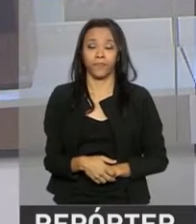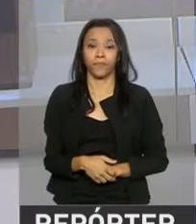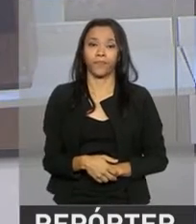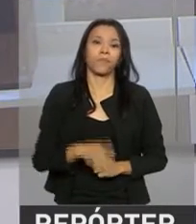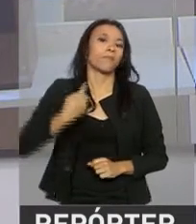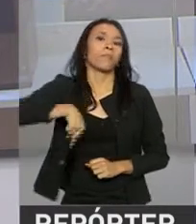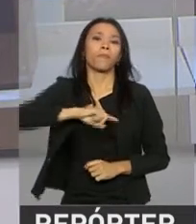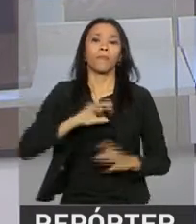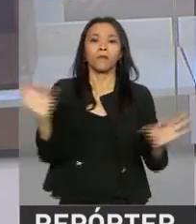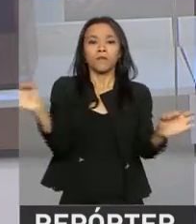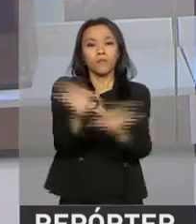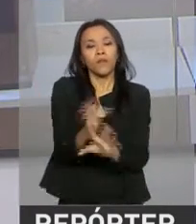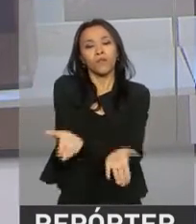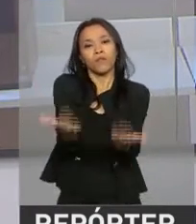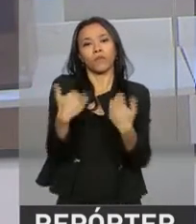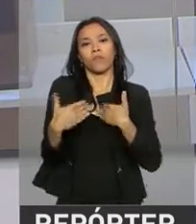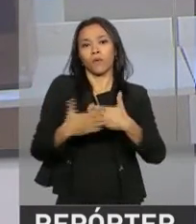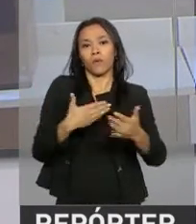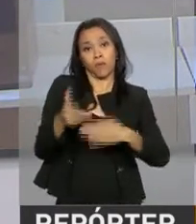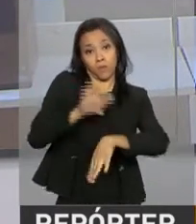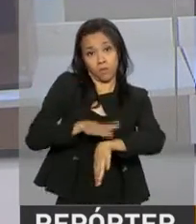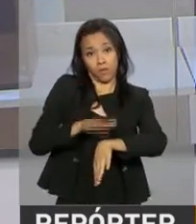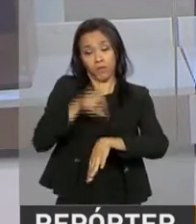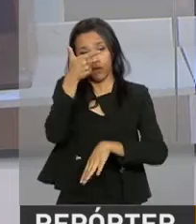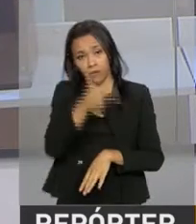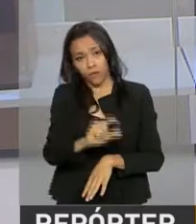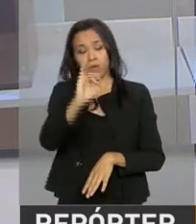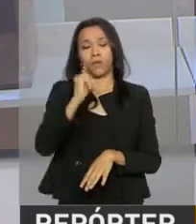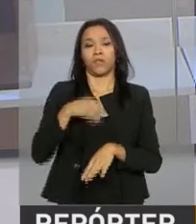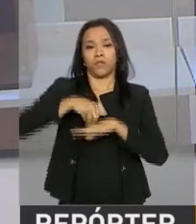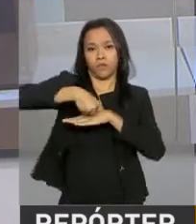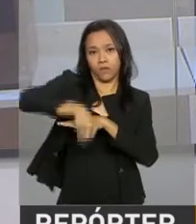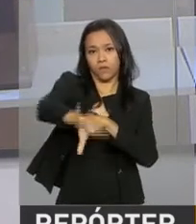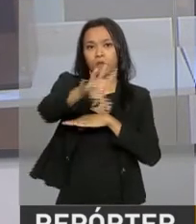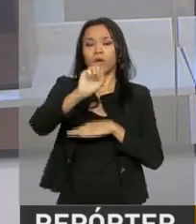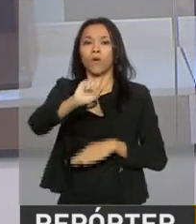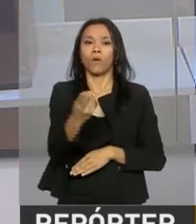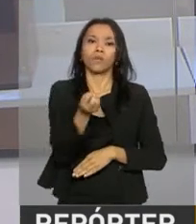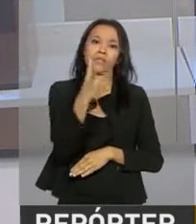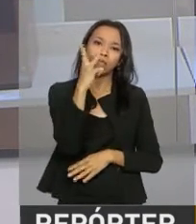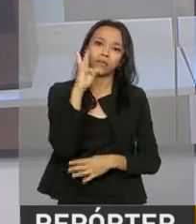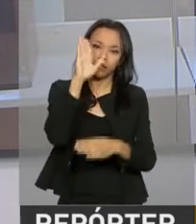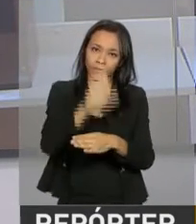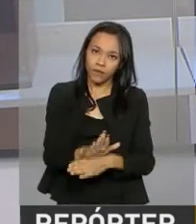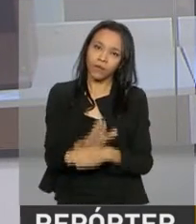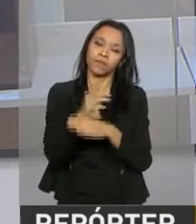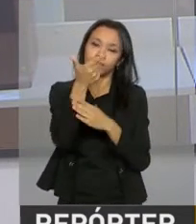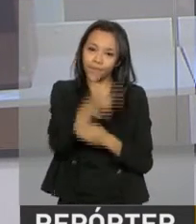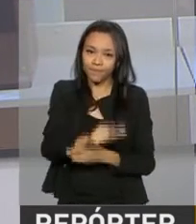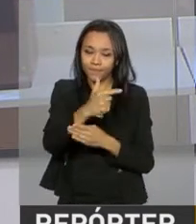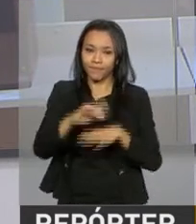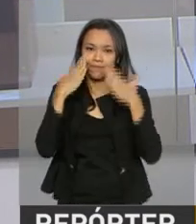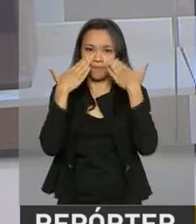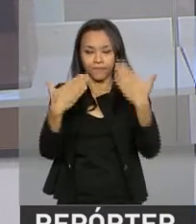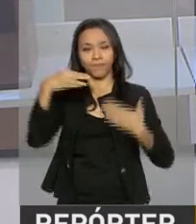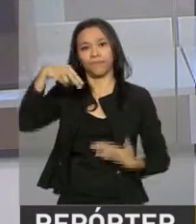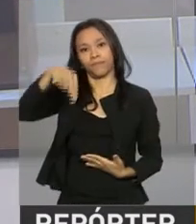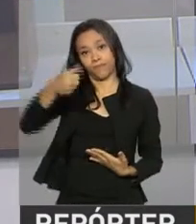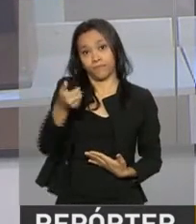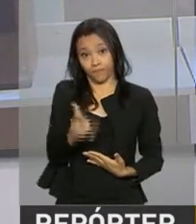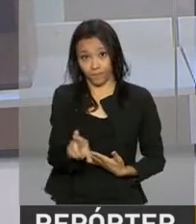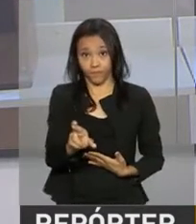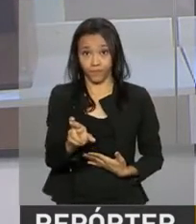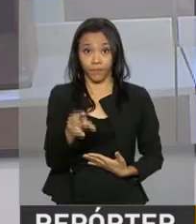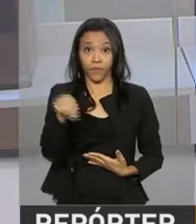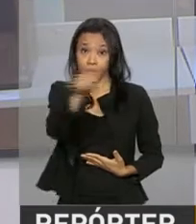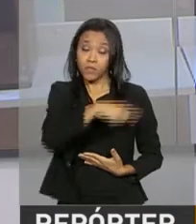E nós ficamos por aqui, podemos voltar a qualquer momento com outras informações ou às 15h na próxima edição do Repórter